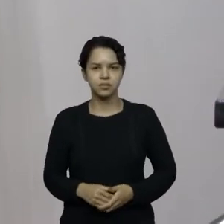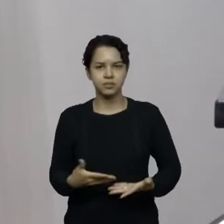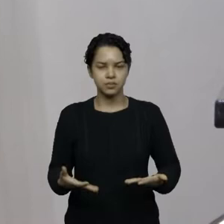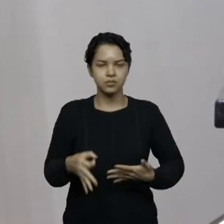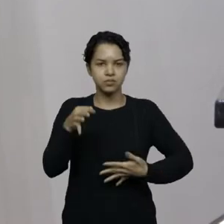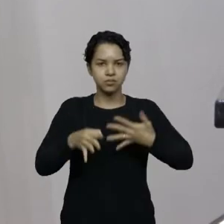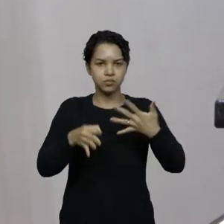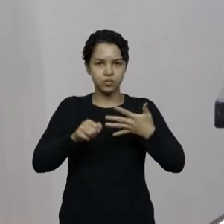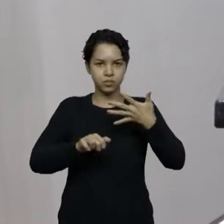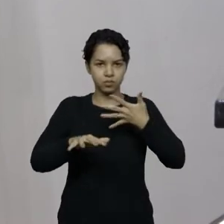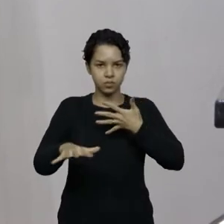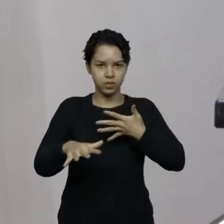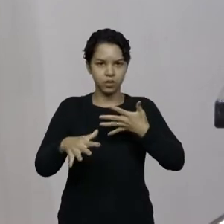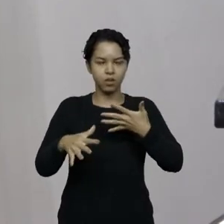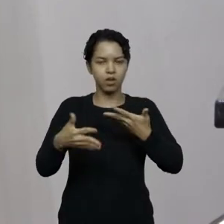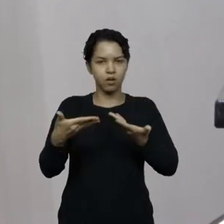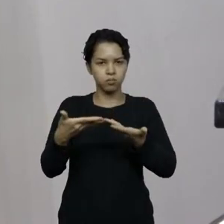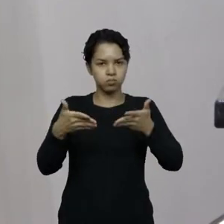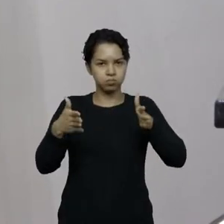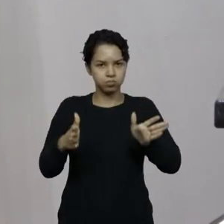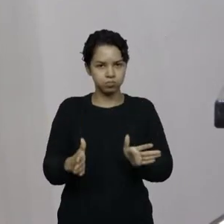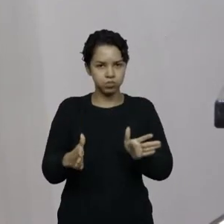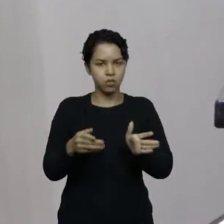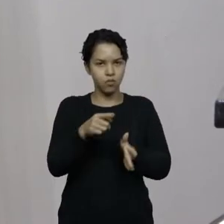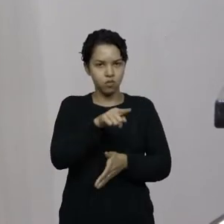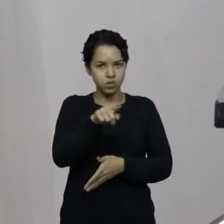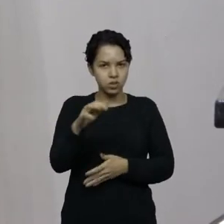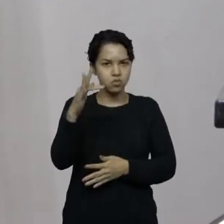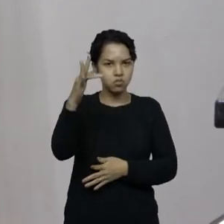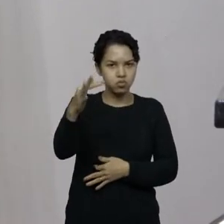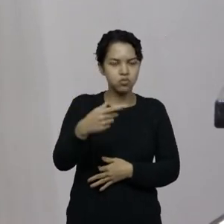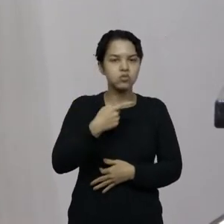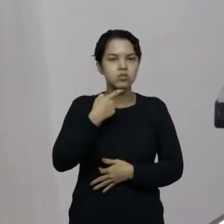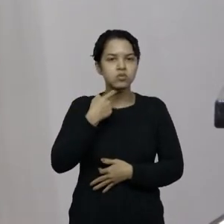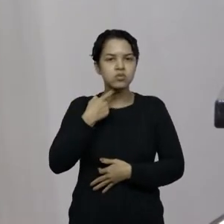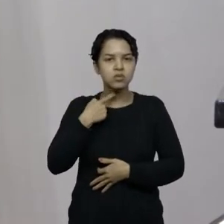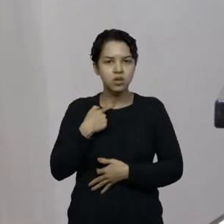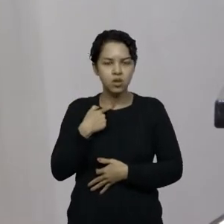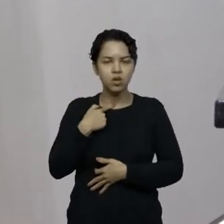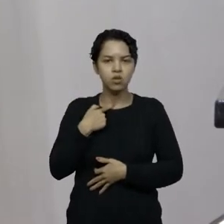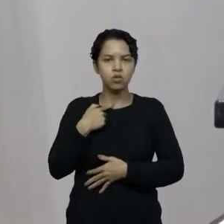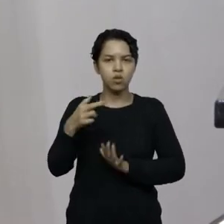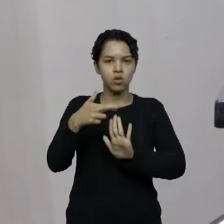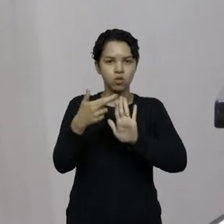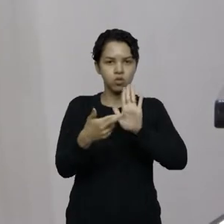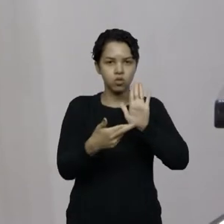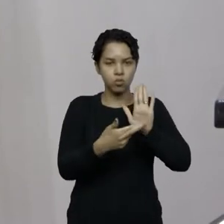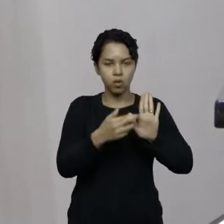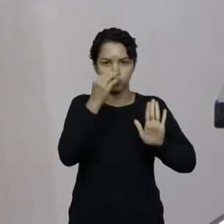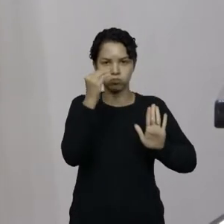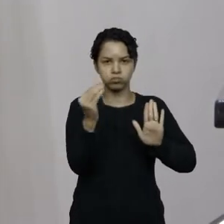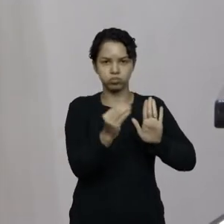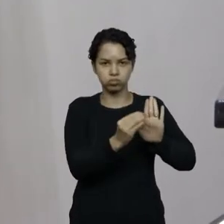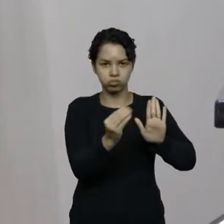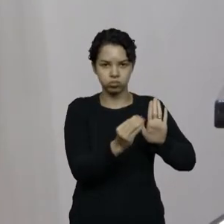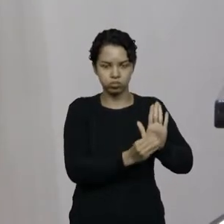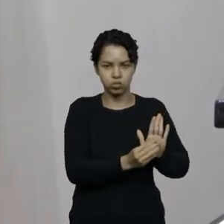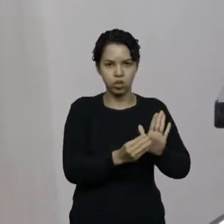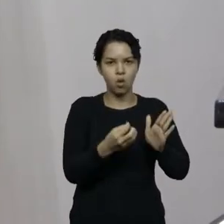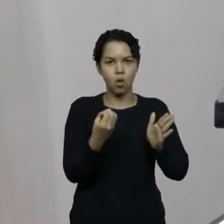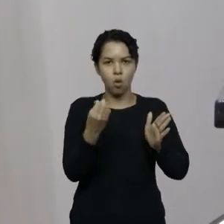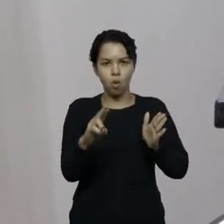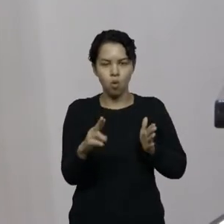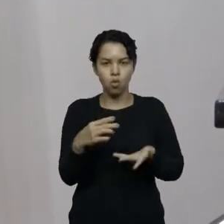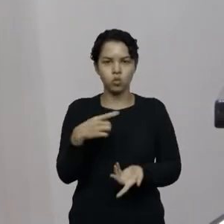para quando o senhor quiser atropelar o Regimento e atropelar deputados Independentes minoritários como eu ou